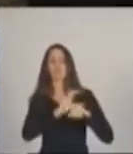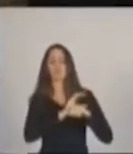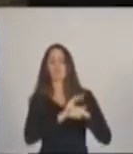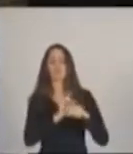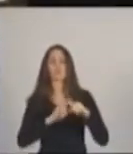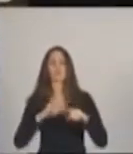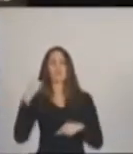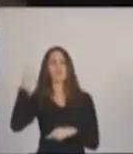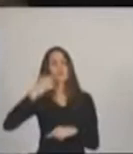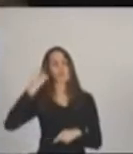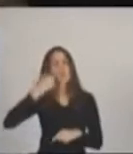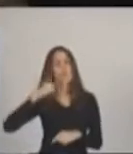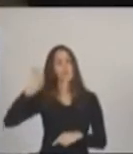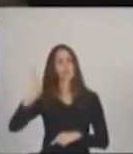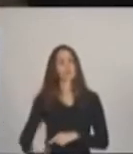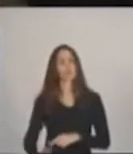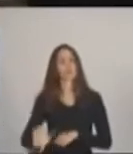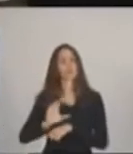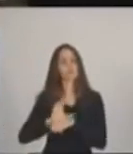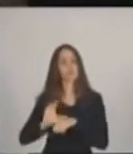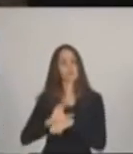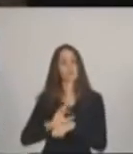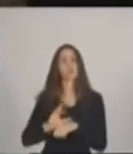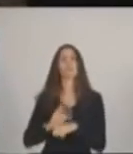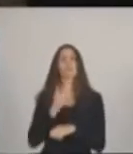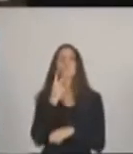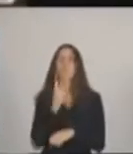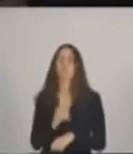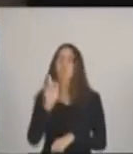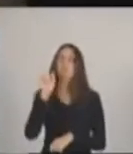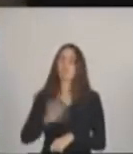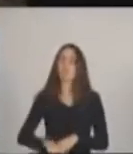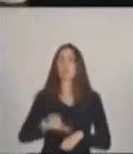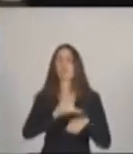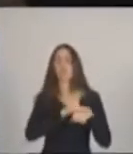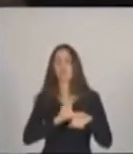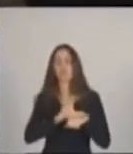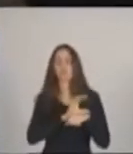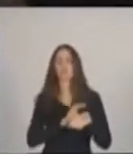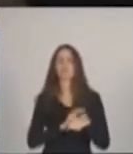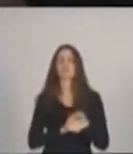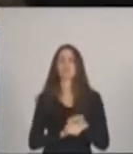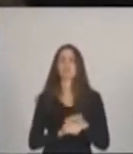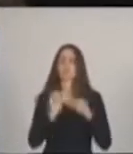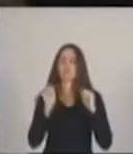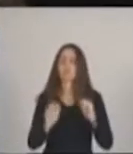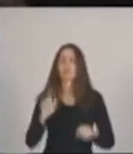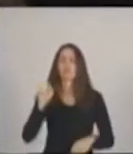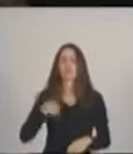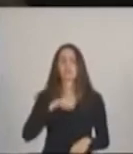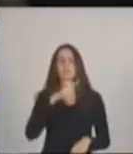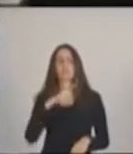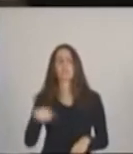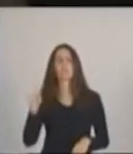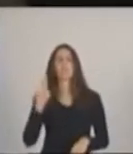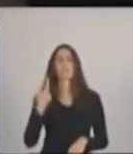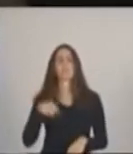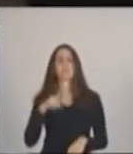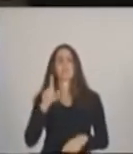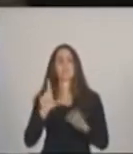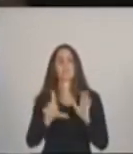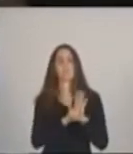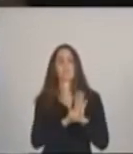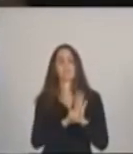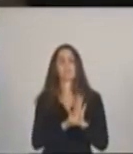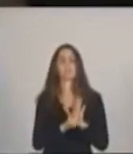em direito constitucional, Dauri Fabrice. O judiciário teria de suspender, apresentar lei que teria